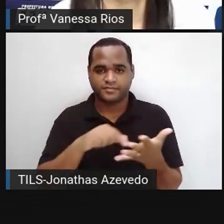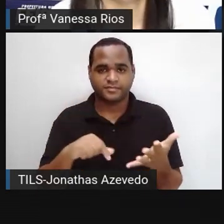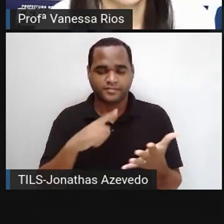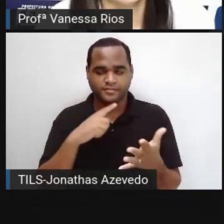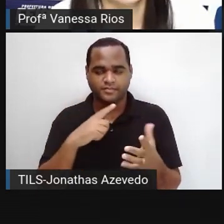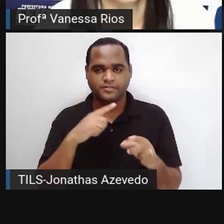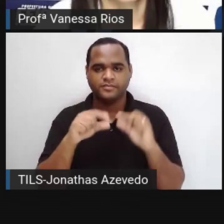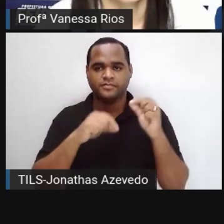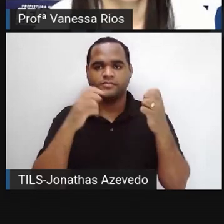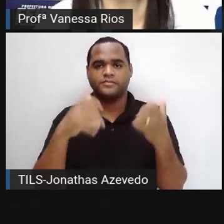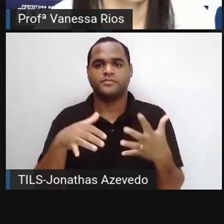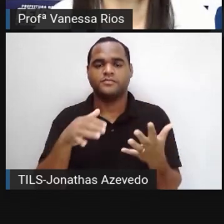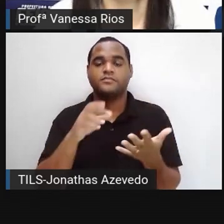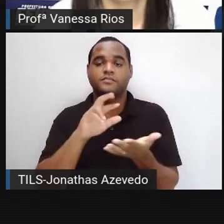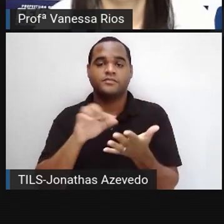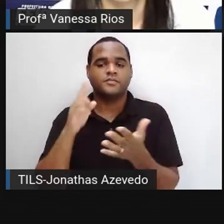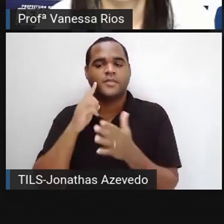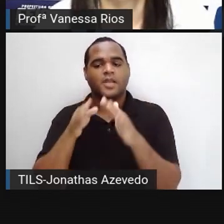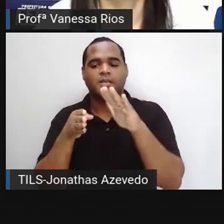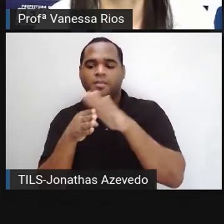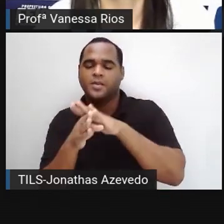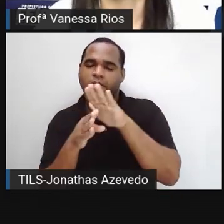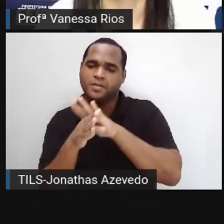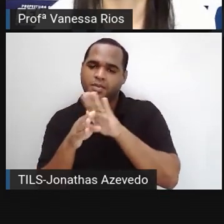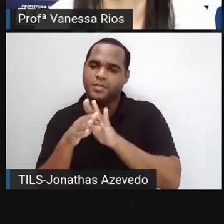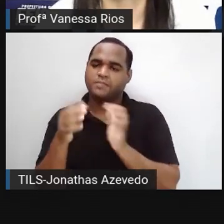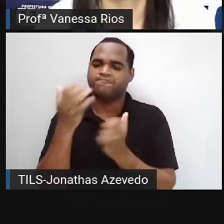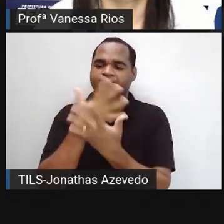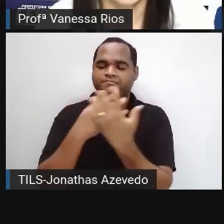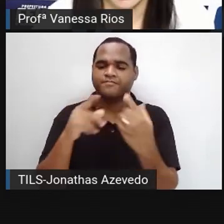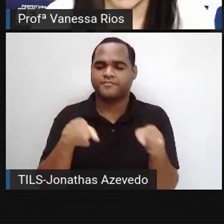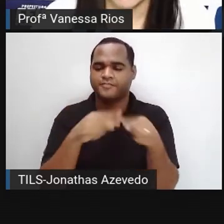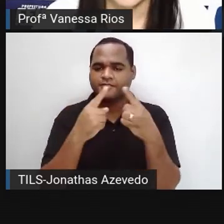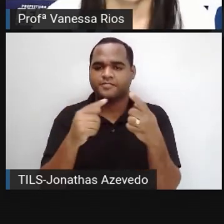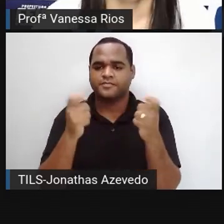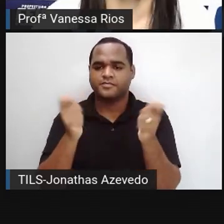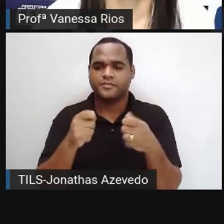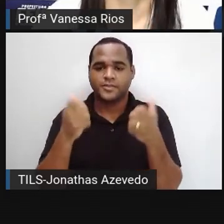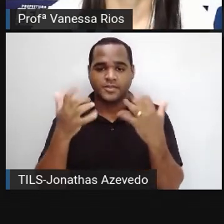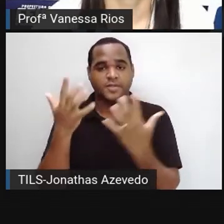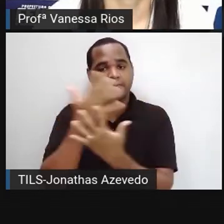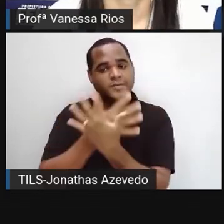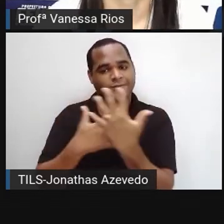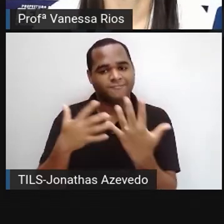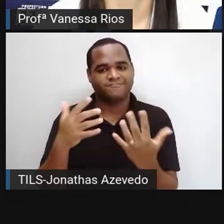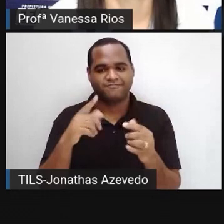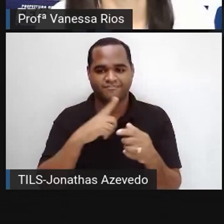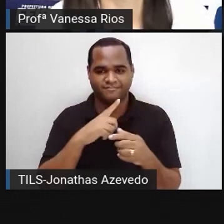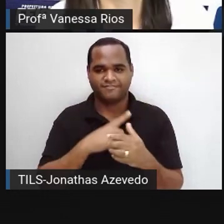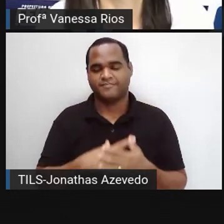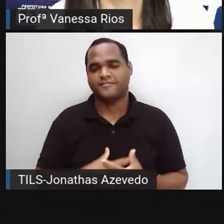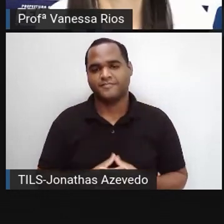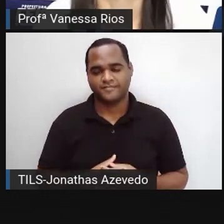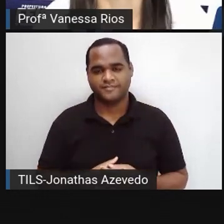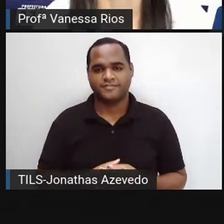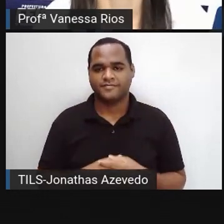você acesse vários tipos de música, vários ritmos musicais. A